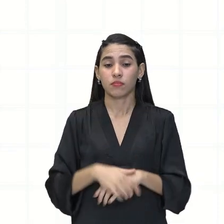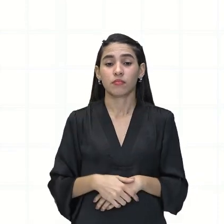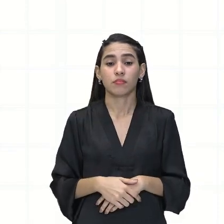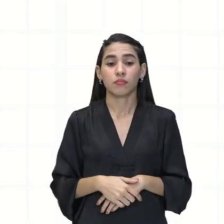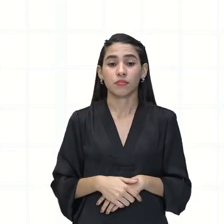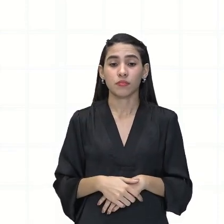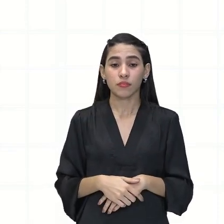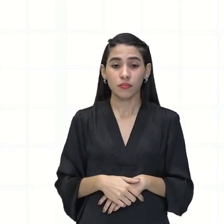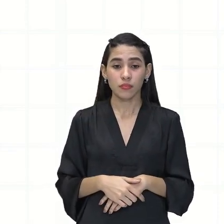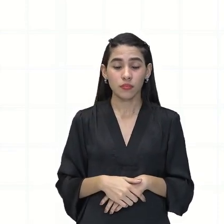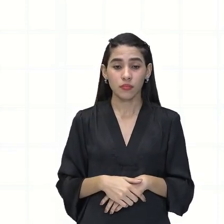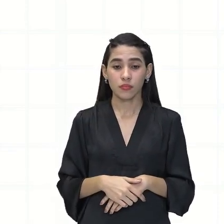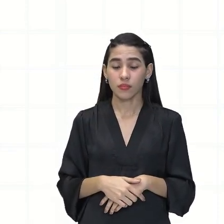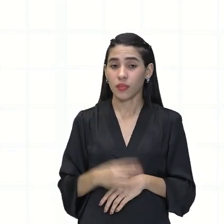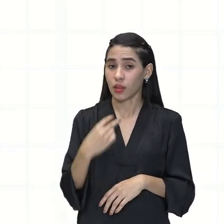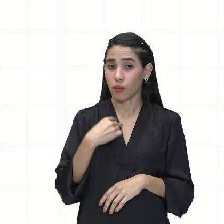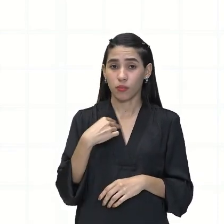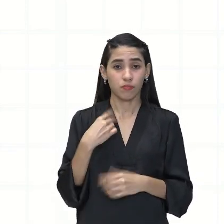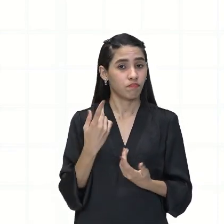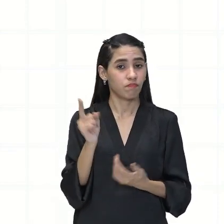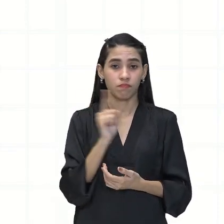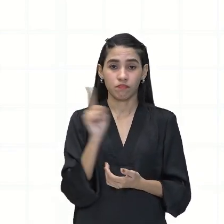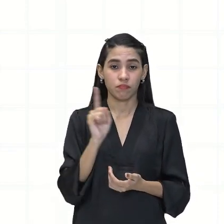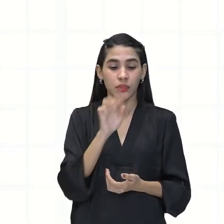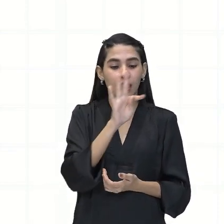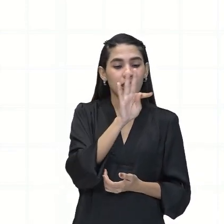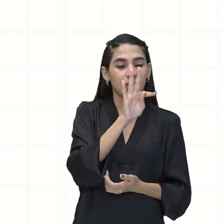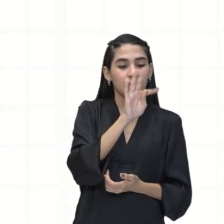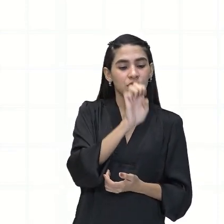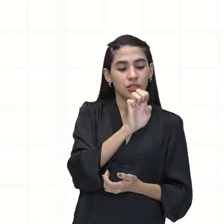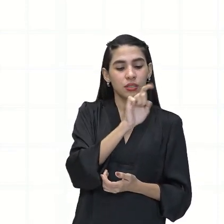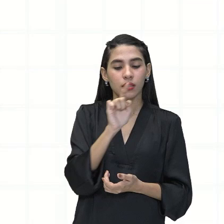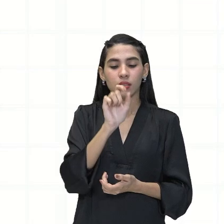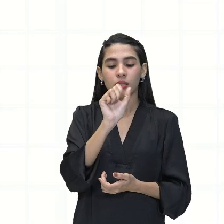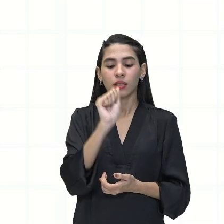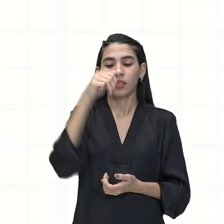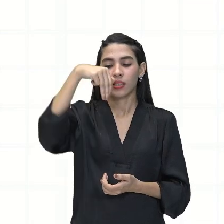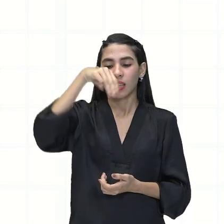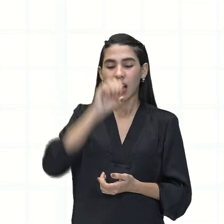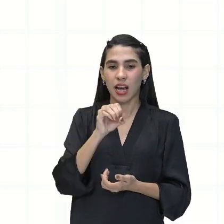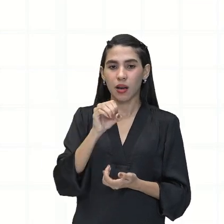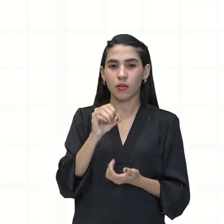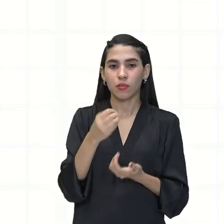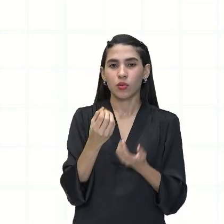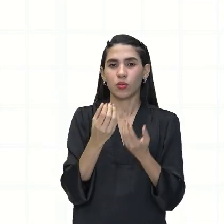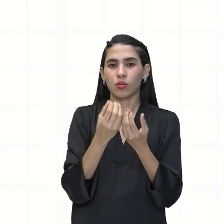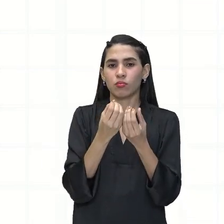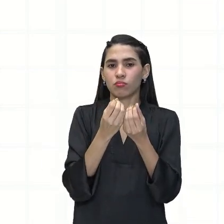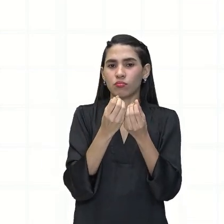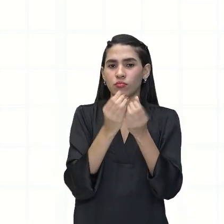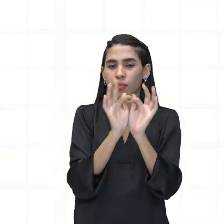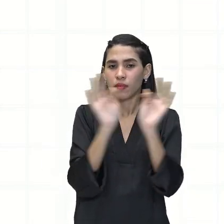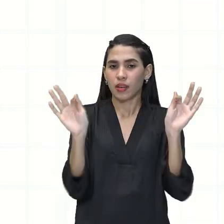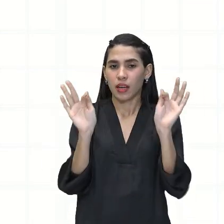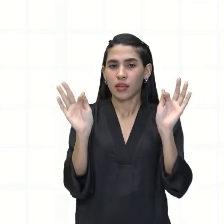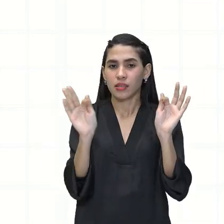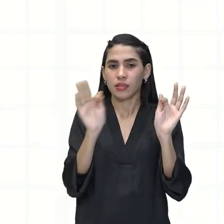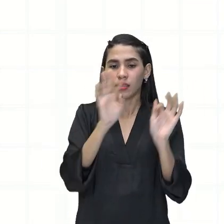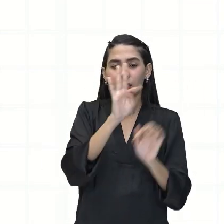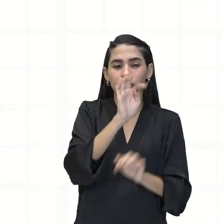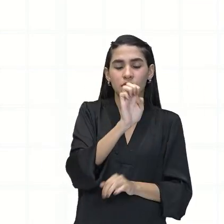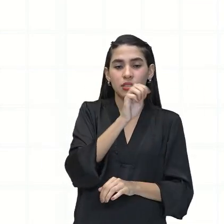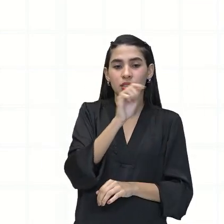né? Não, eu não posso começar, tá? Uma oração, uma frase com um